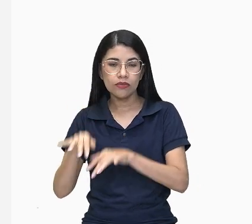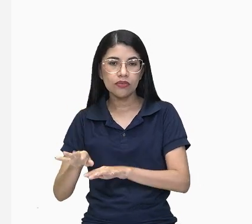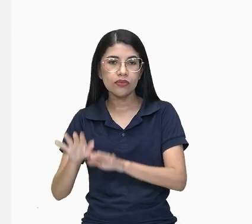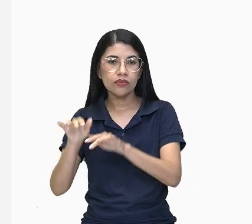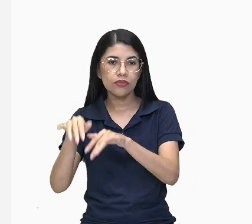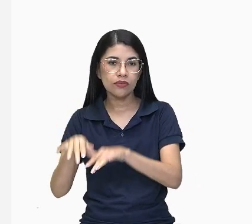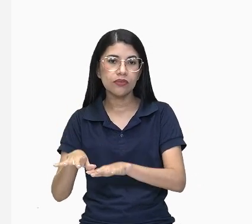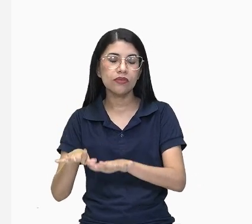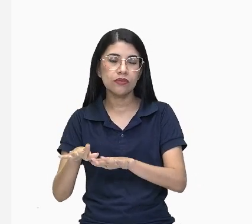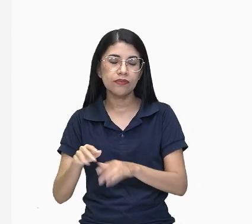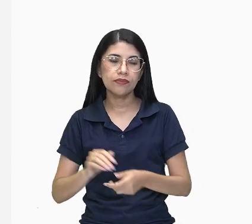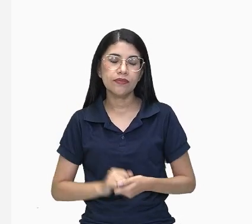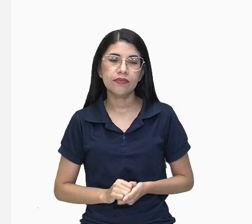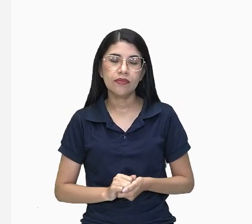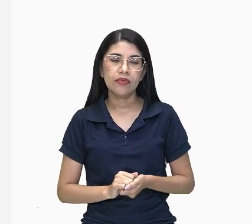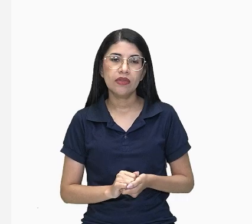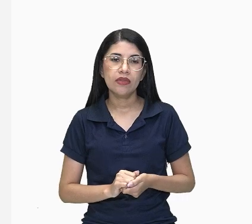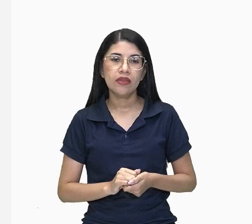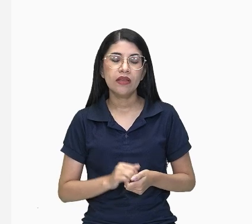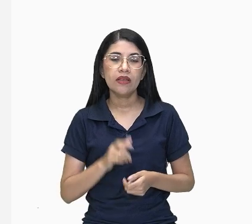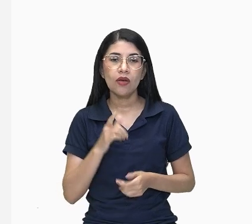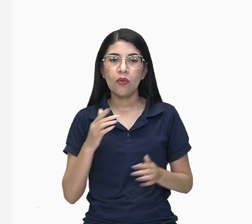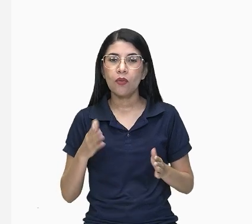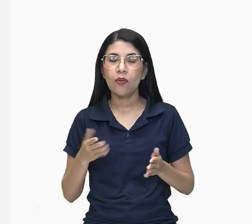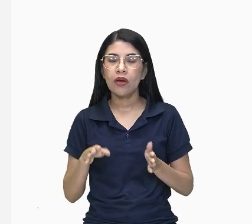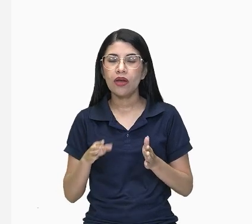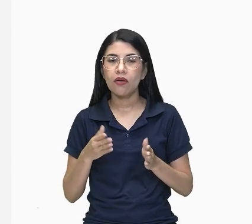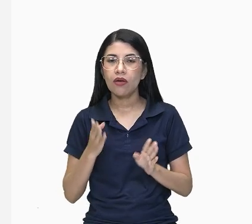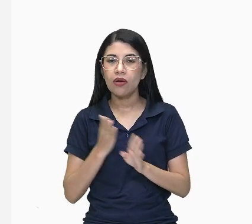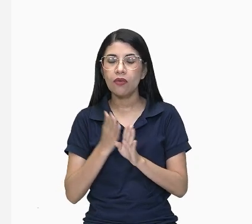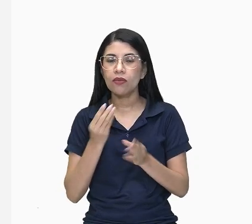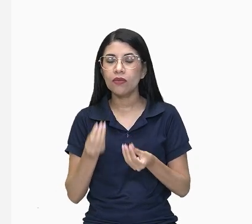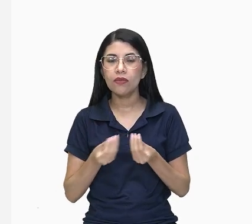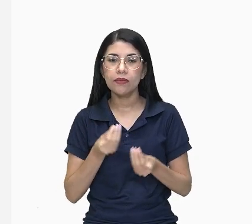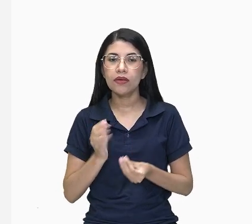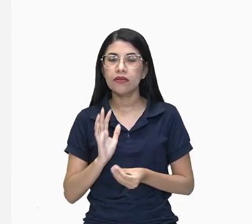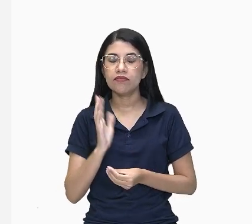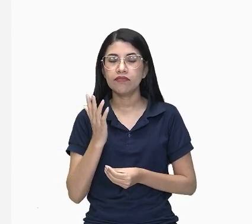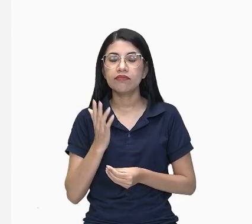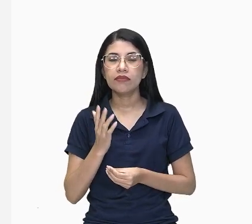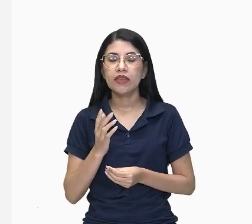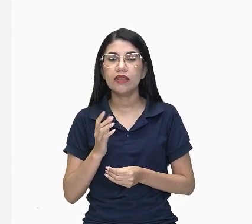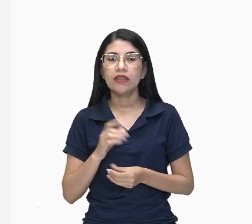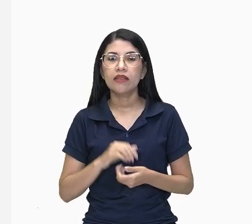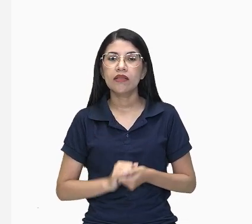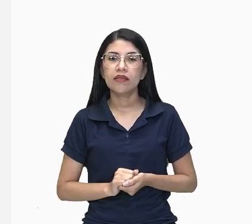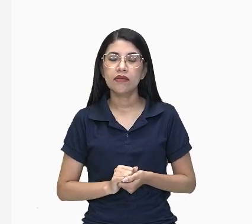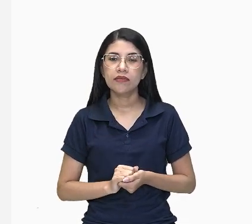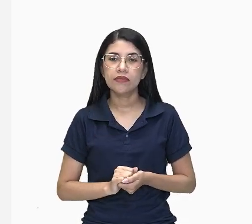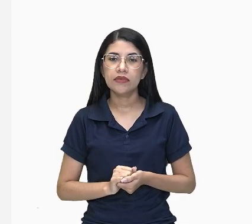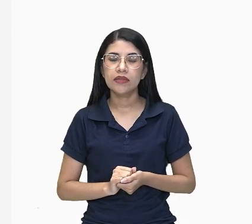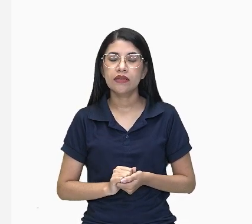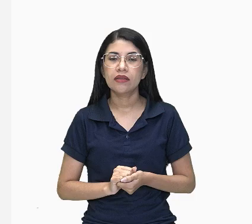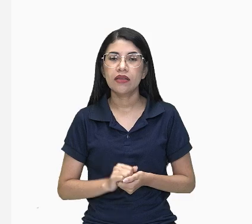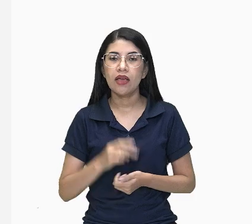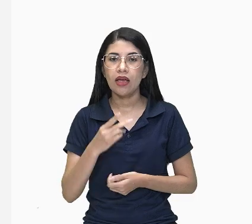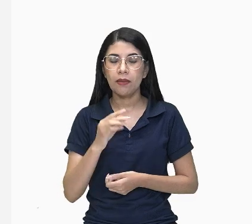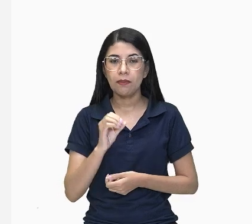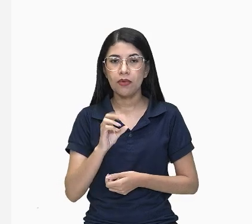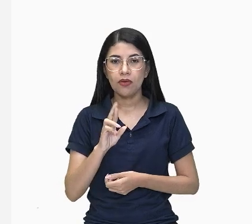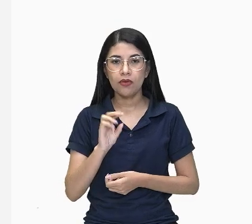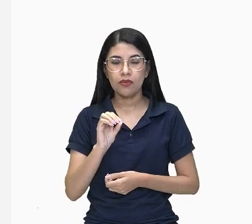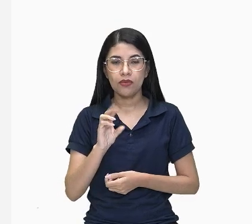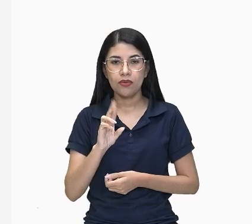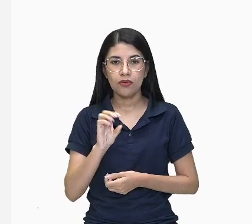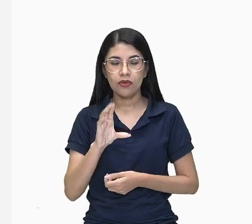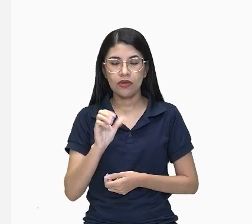Oceano Atlântico. E esse encontro vai ocasionar aí esse fenômeno que é chamado de fenômeno